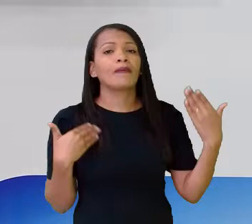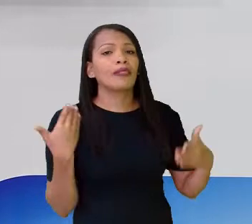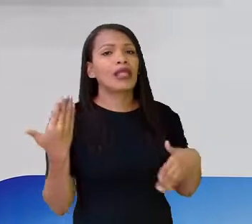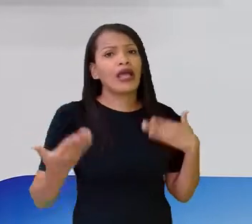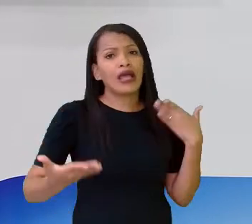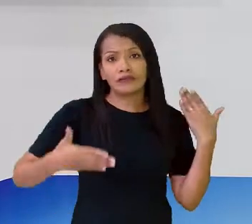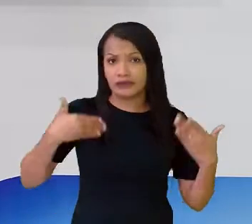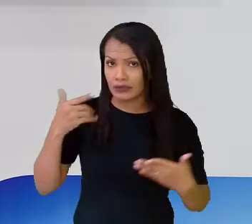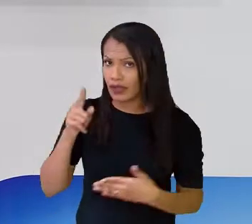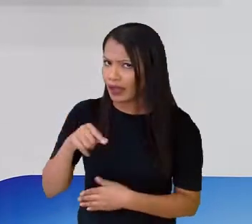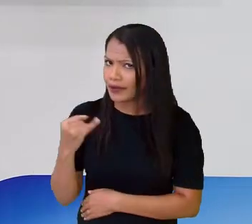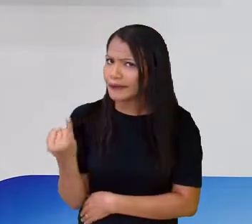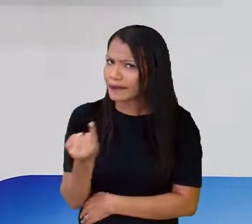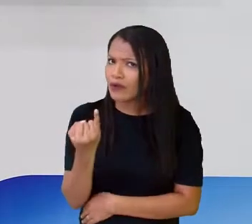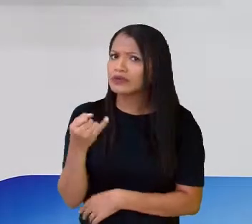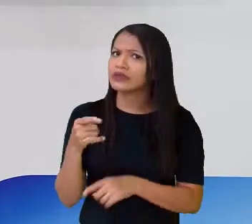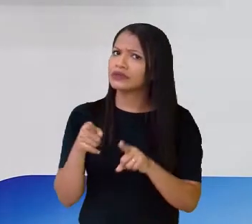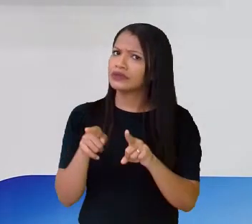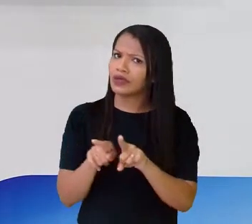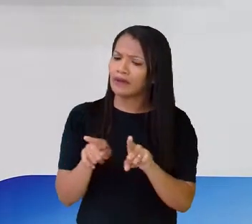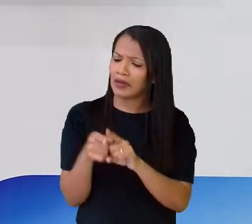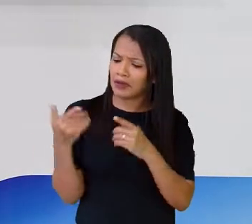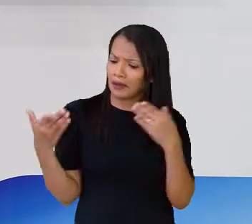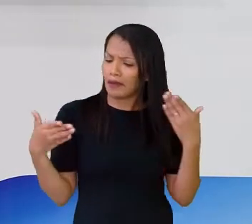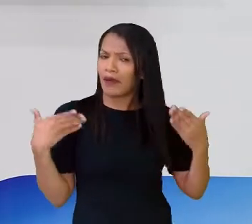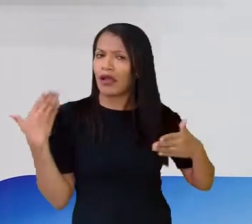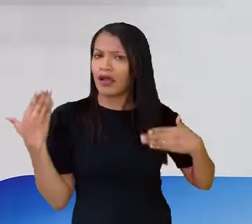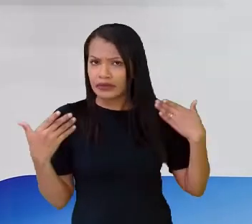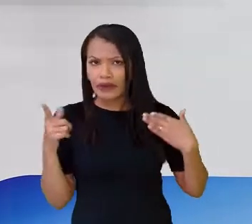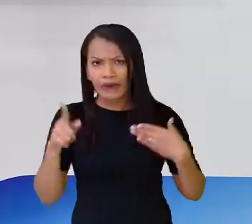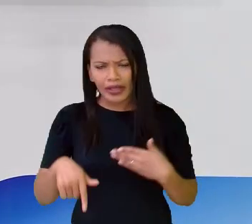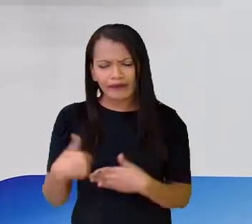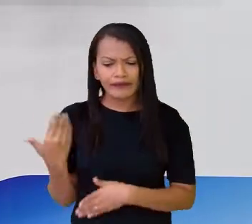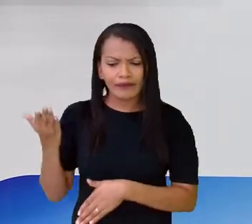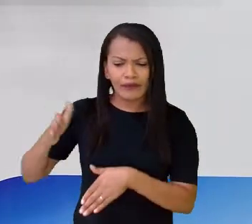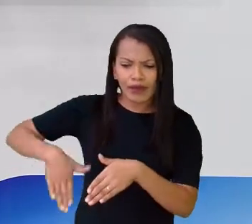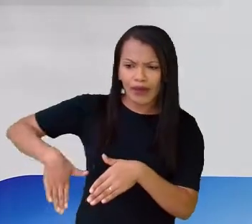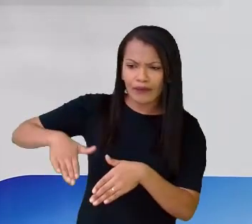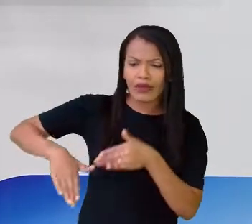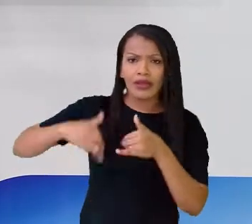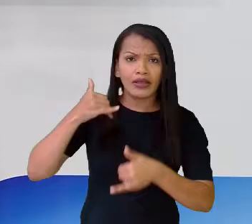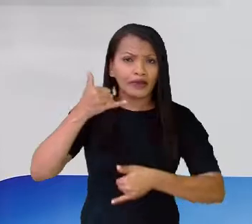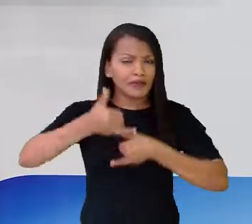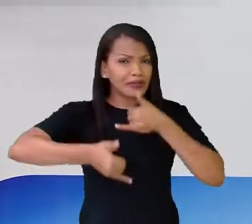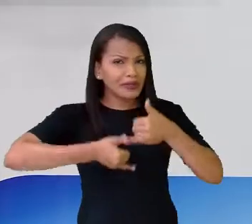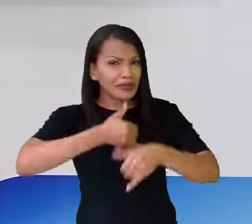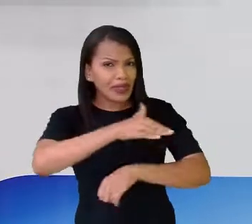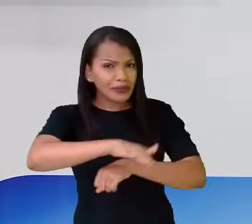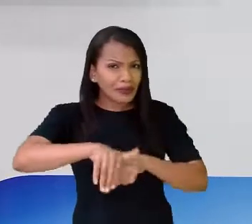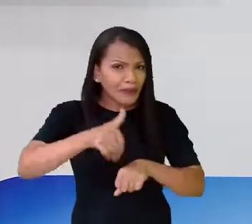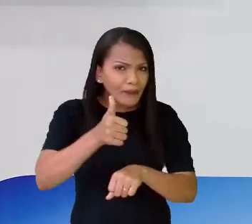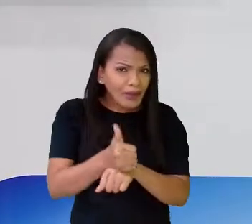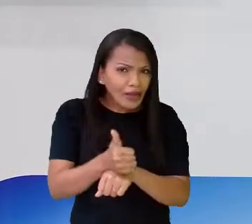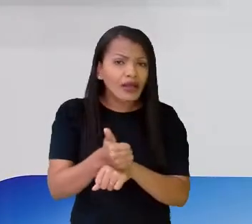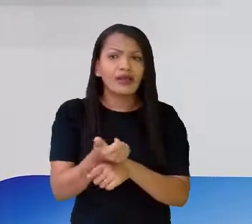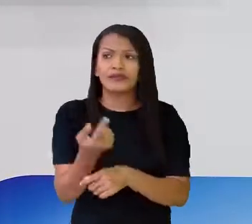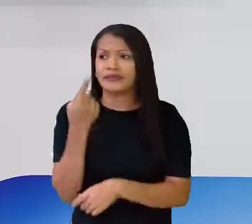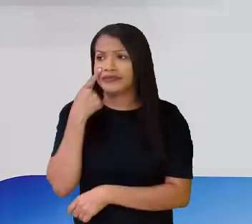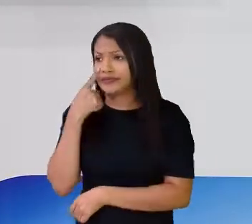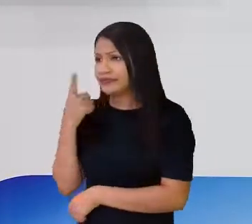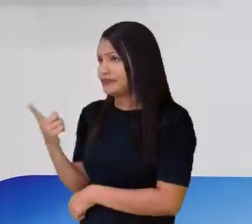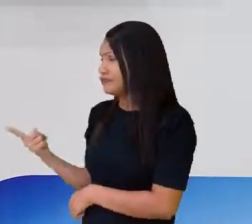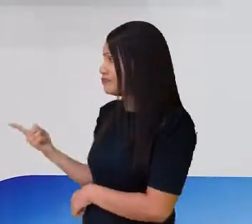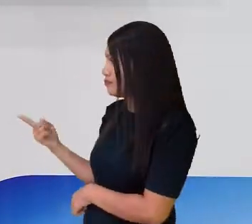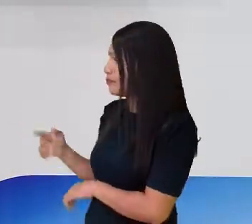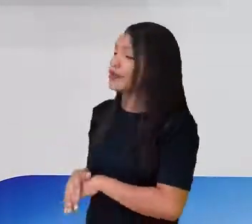é muito importante. Deixa eu voltar aqui, ó. O lazer, você pegar uma praia, brincar num parque, meio de